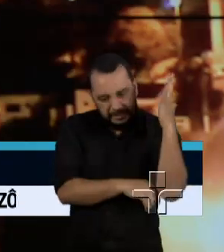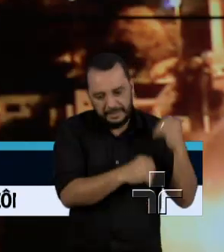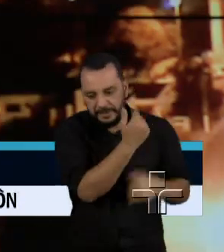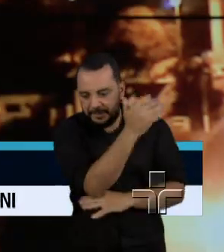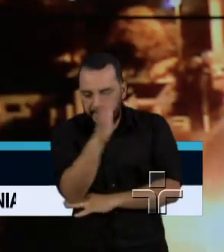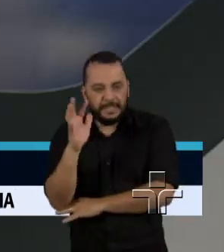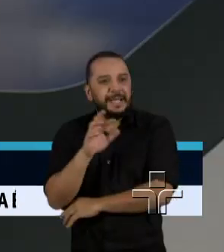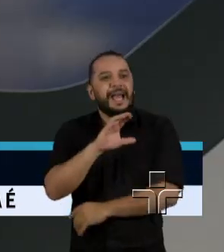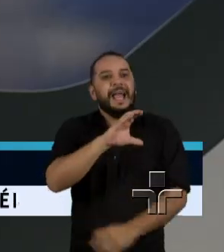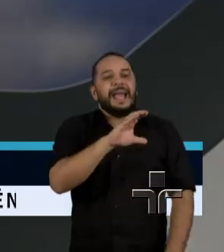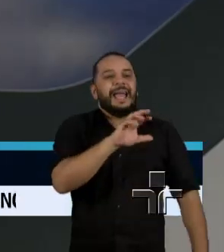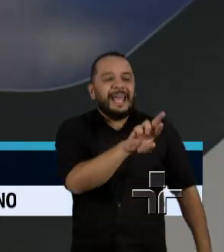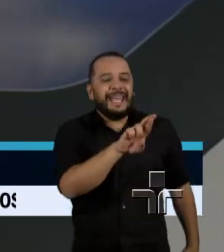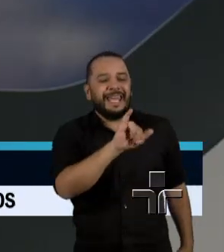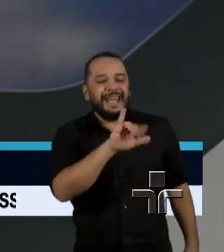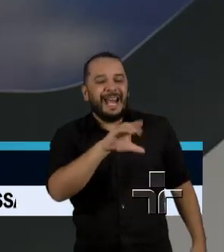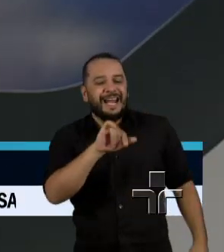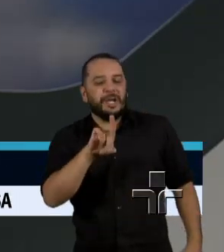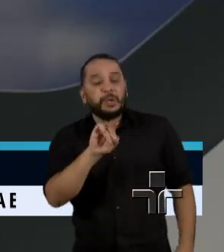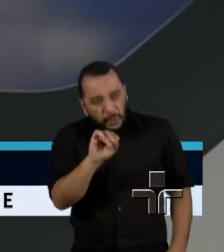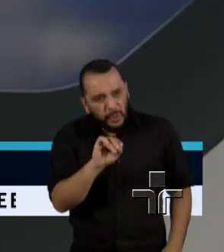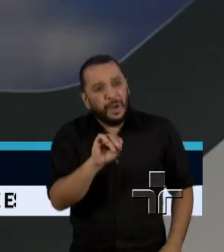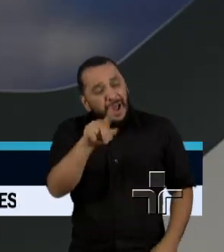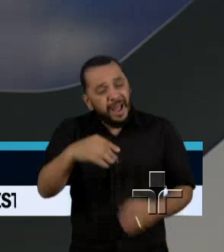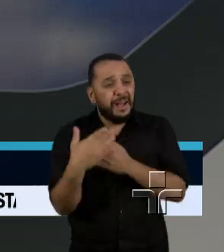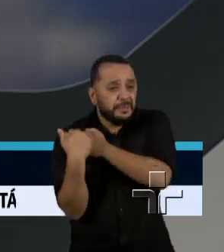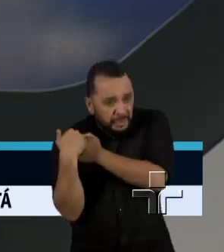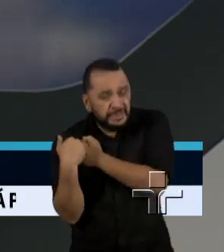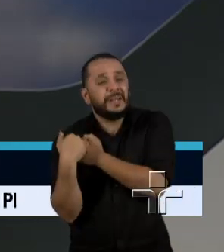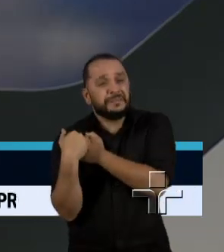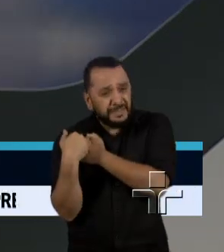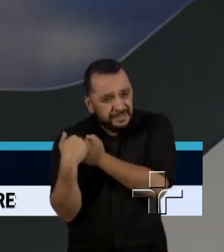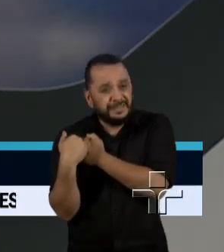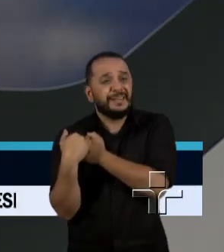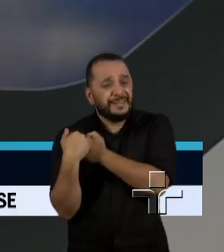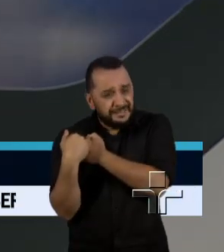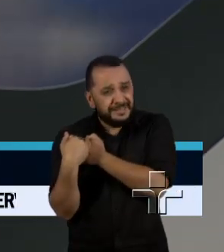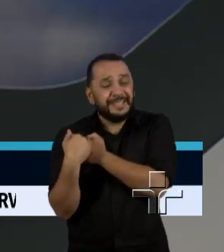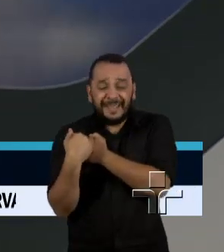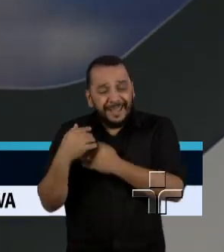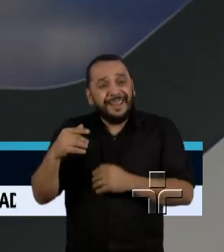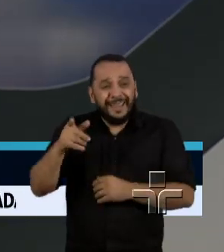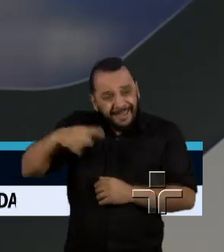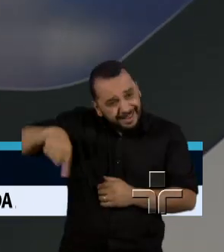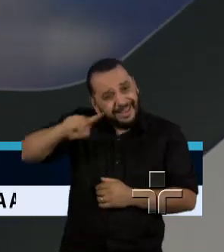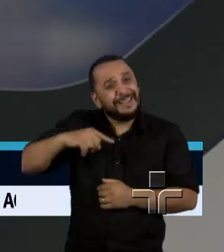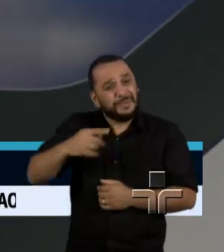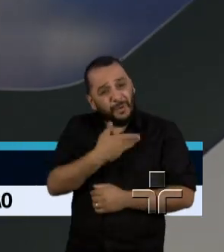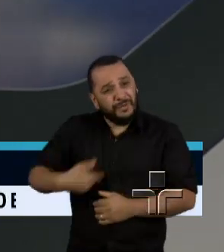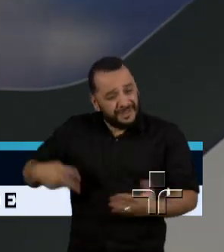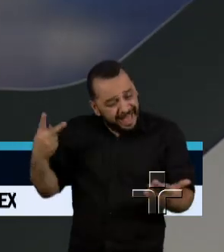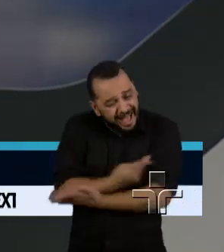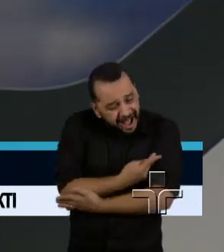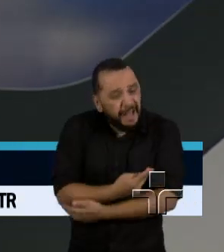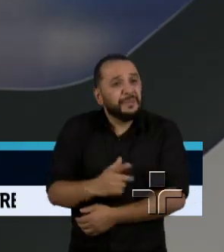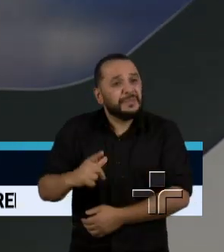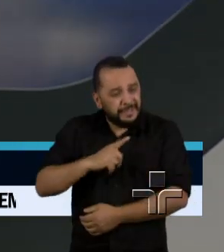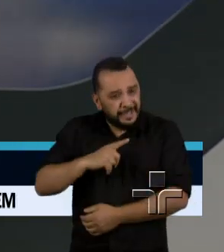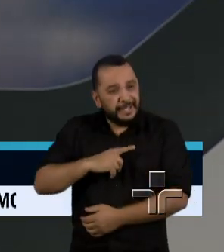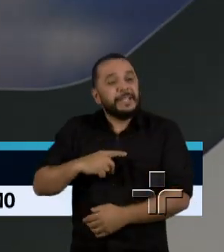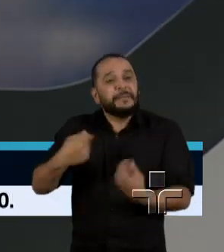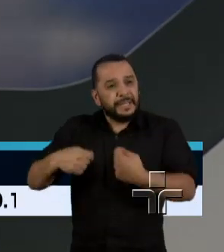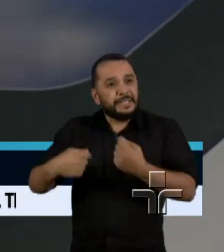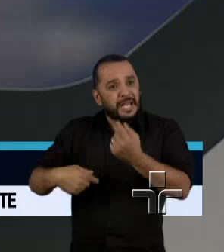Salles também, sabe? Porque é uma responsabilidade muito grande, eles estão errando, eles têm que fazer um retorno